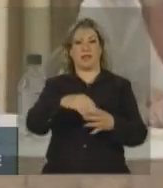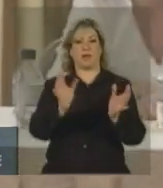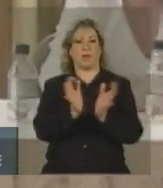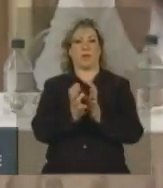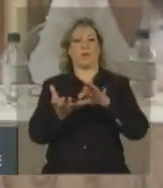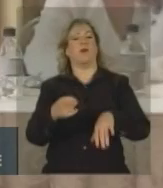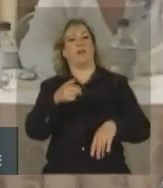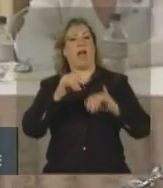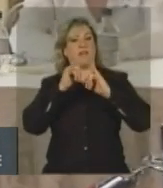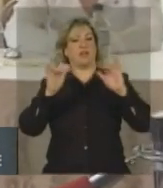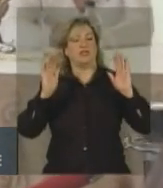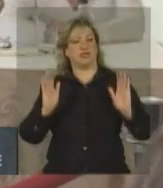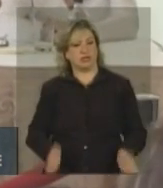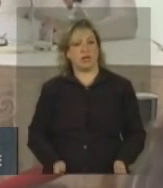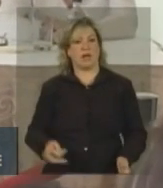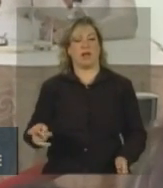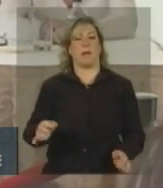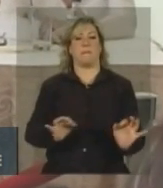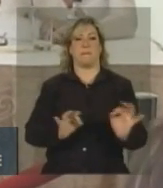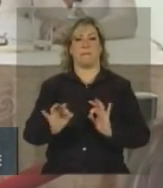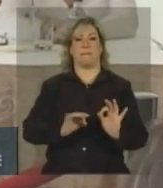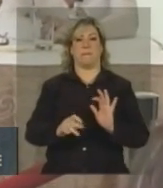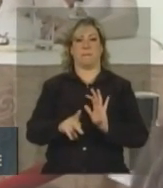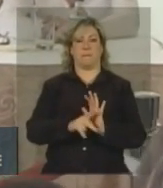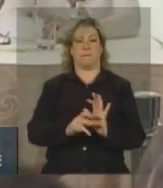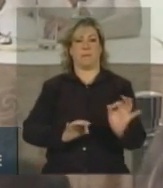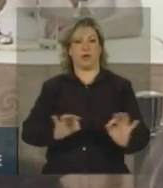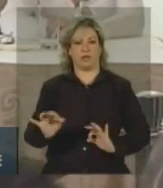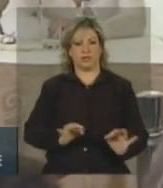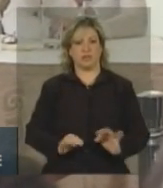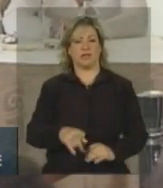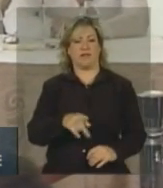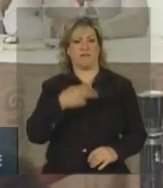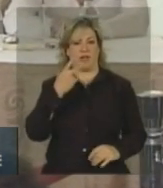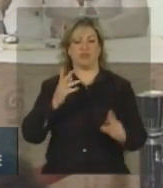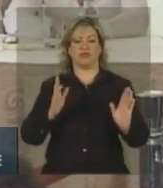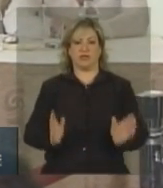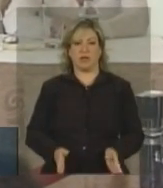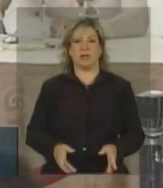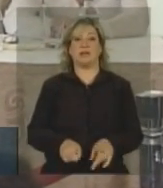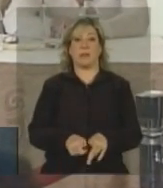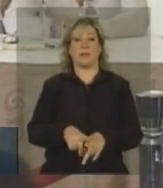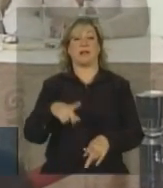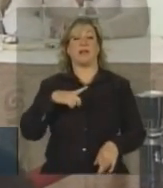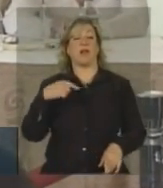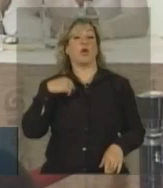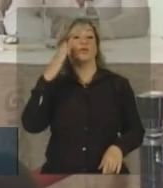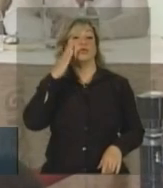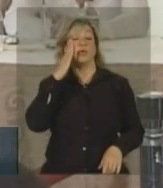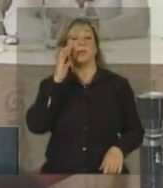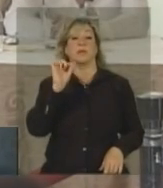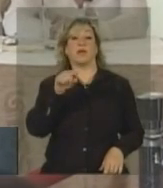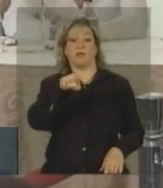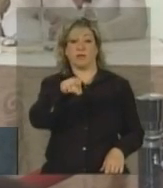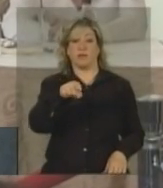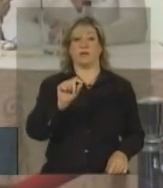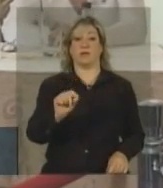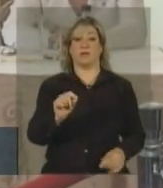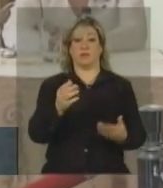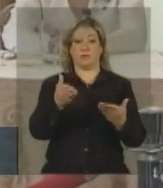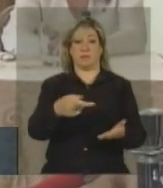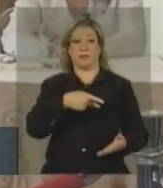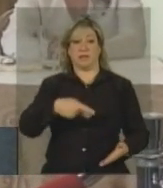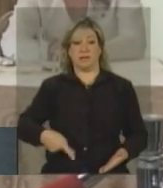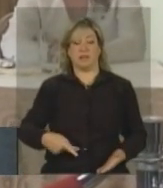esse projeto no seu encontro sobre governos abertos, né? E houve, eu soube que a senhora atuou para